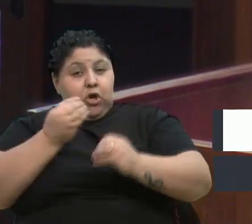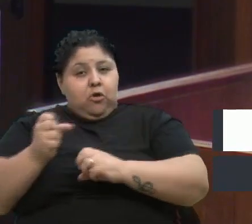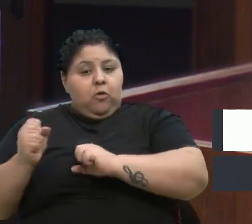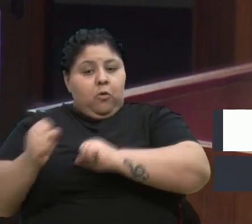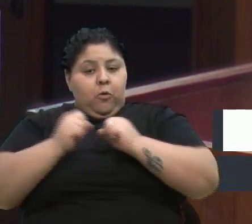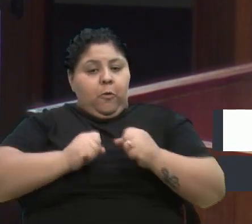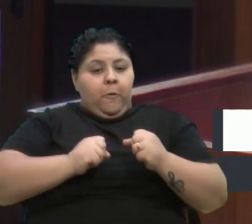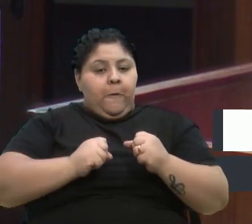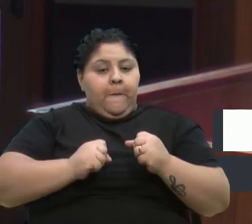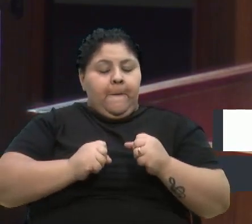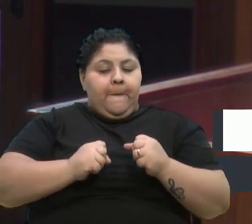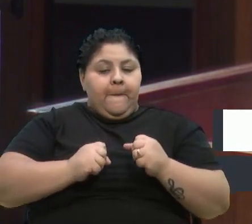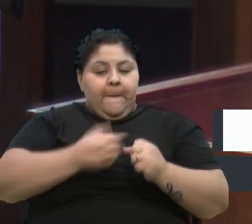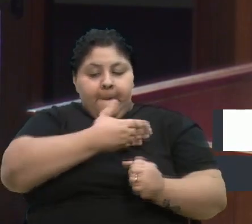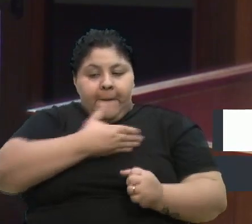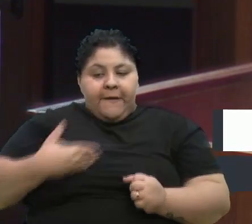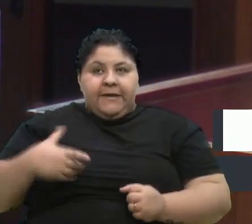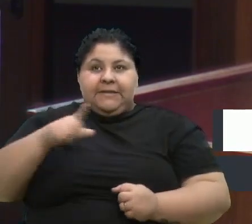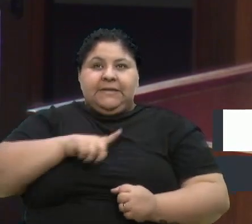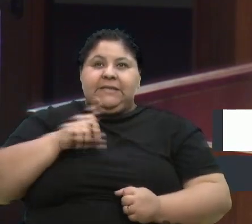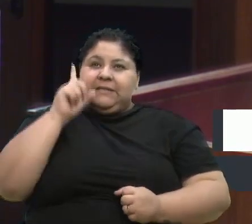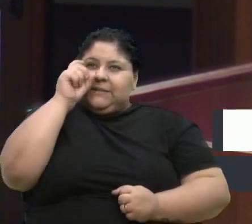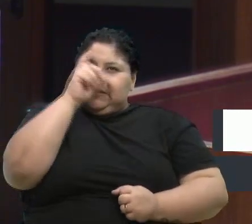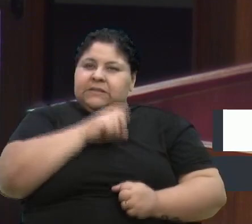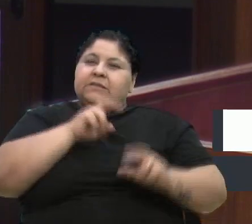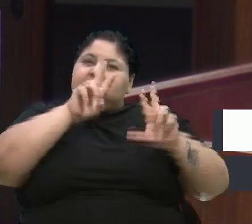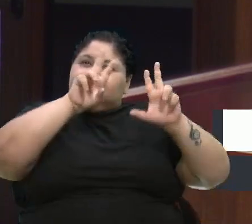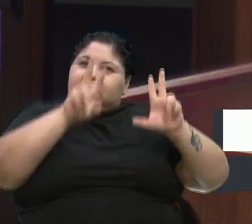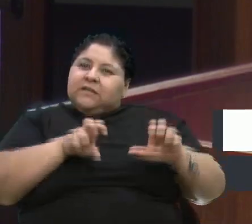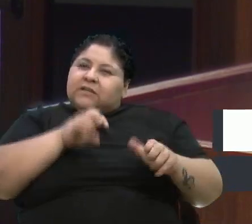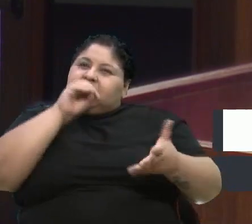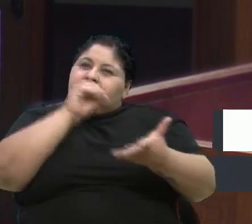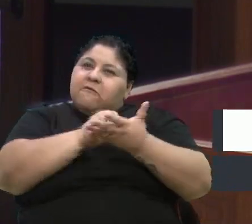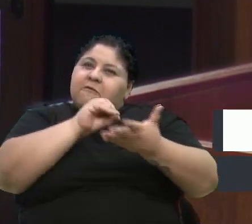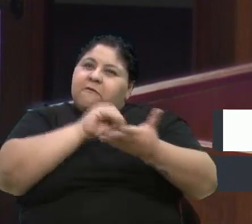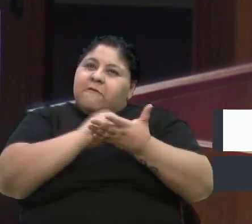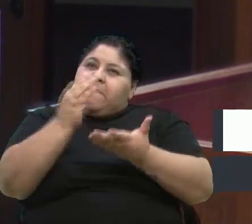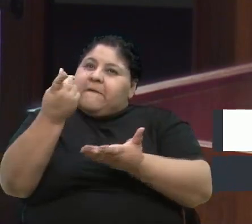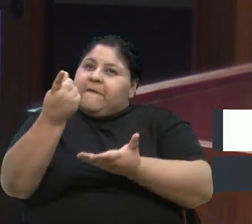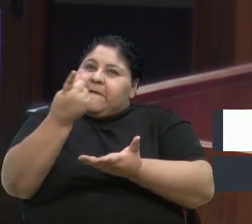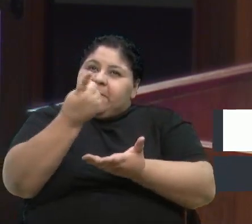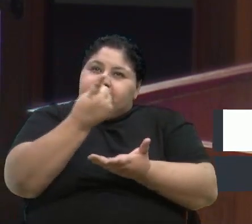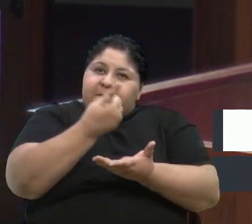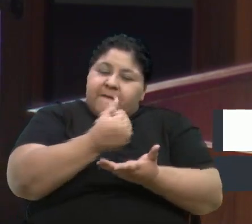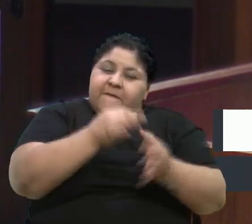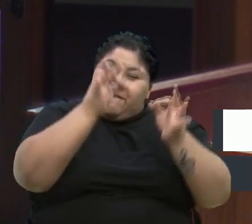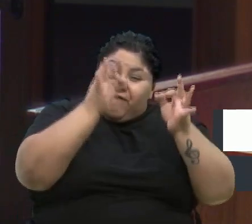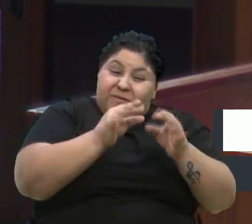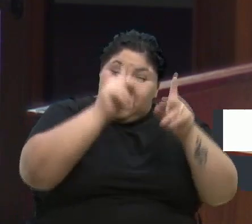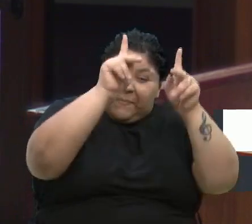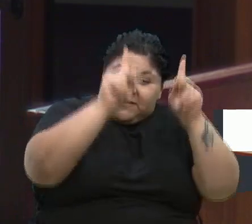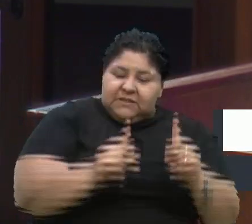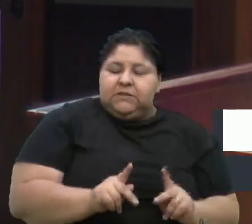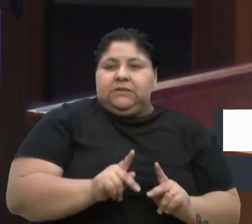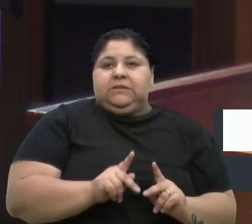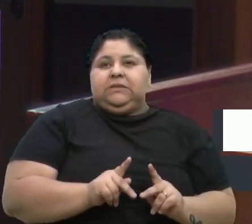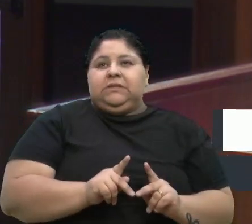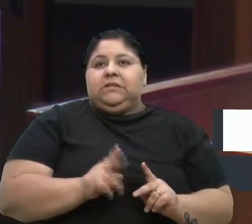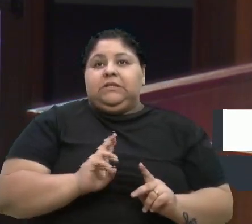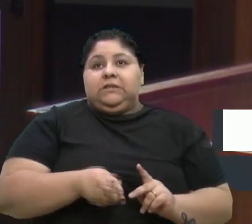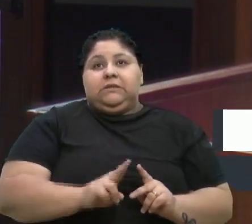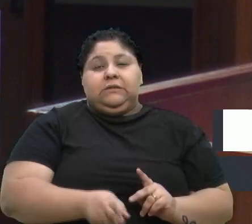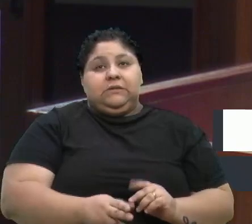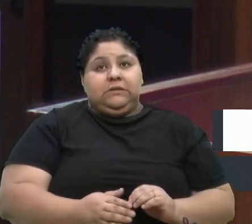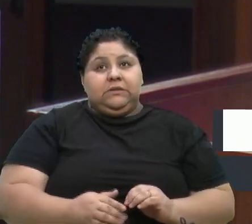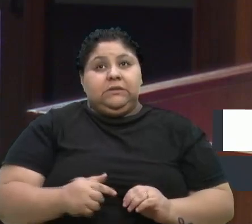tem dificuldade com essa pauta, o quanto, né, faltam recursos, falta efetivo, pessoas, e mesmo assim a gente